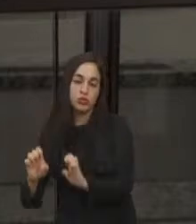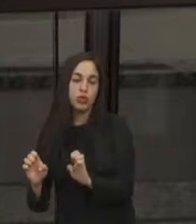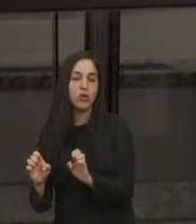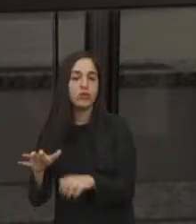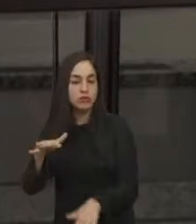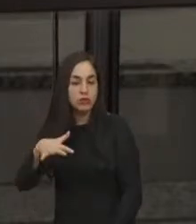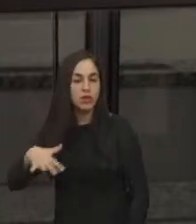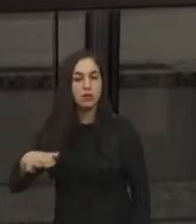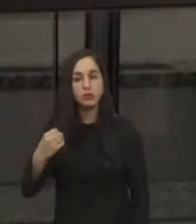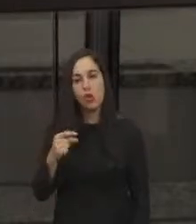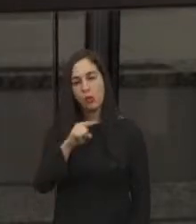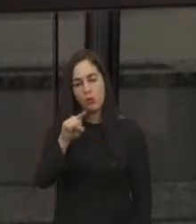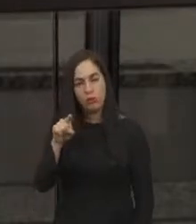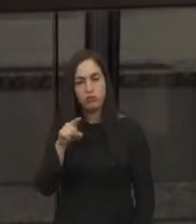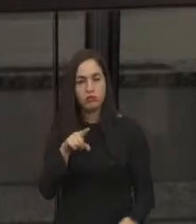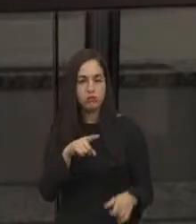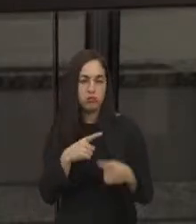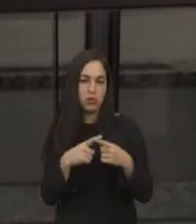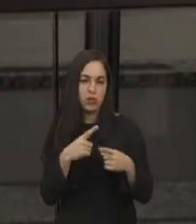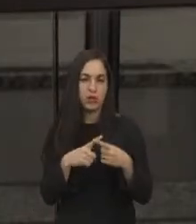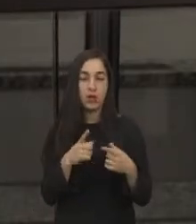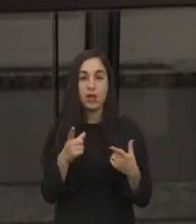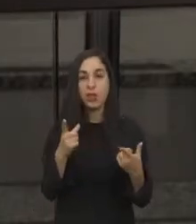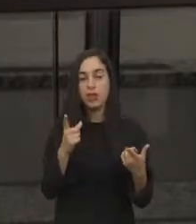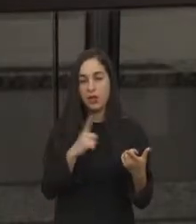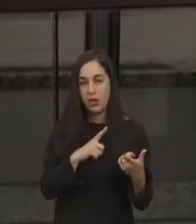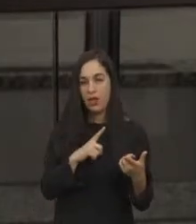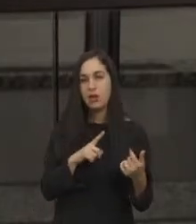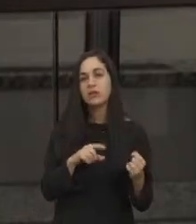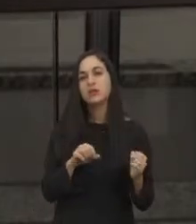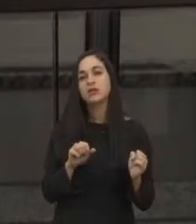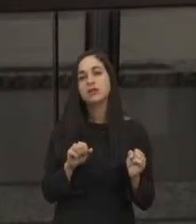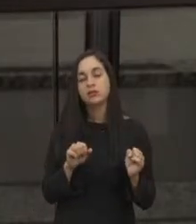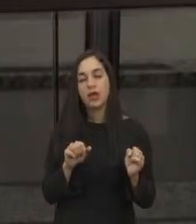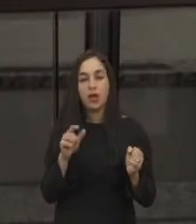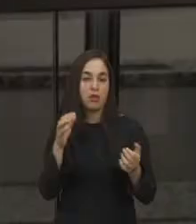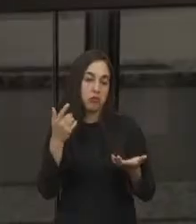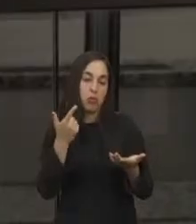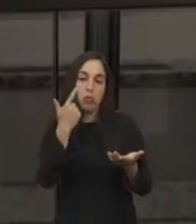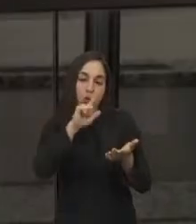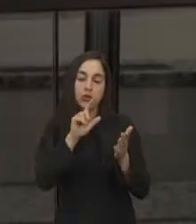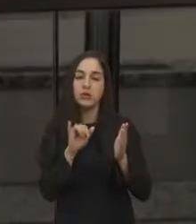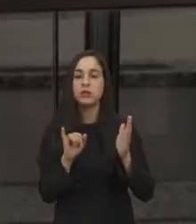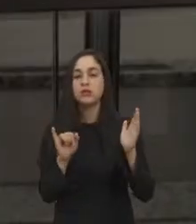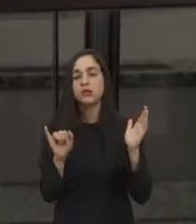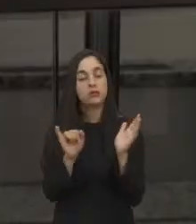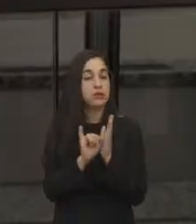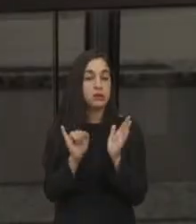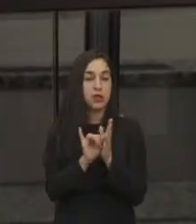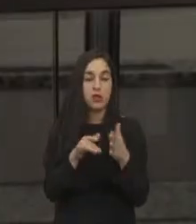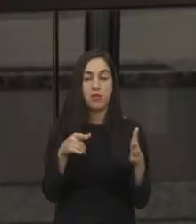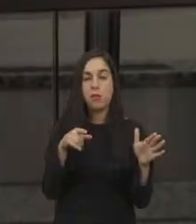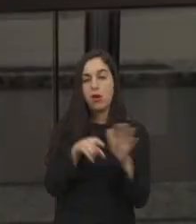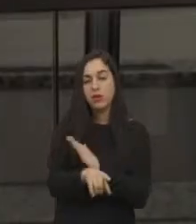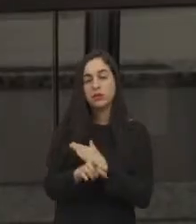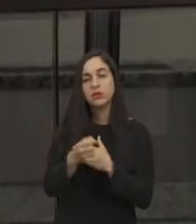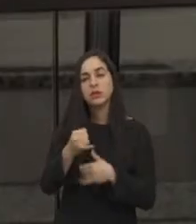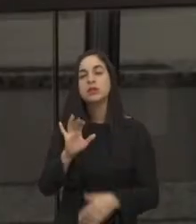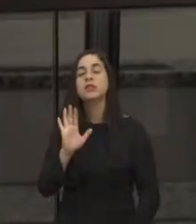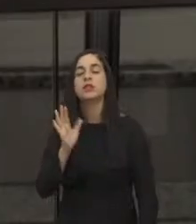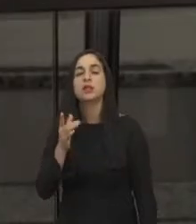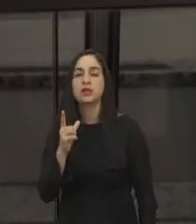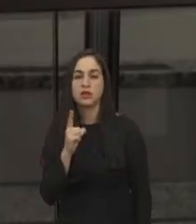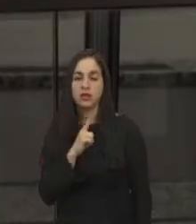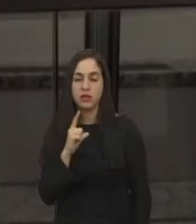porque você falou que vocês foram, né, fomos contemplados com o mestrado. E eu queria saber assim, se foi questionado, foi colocado